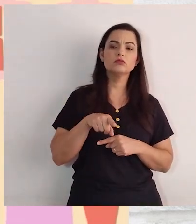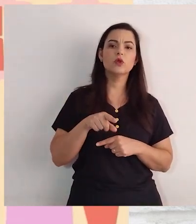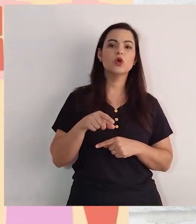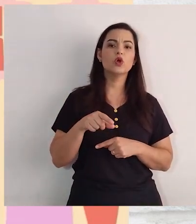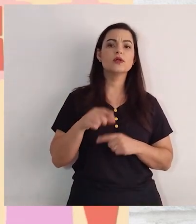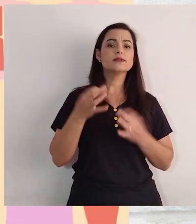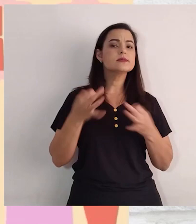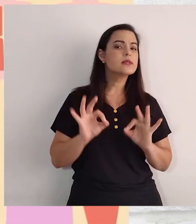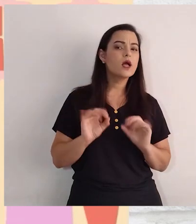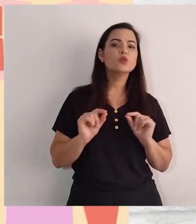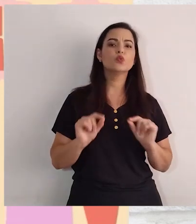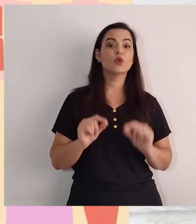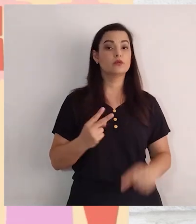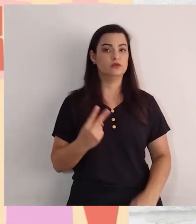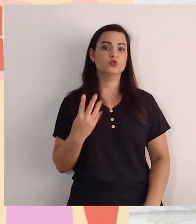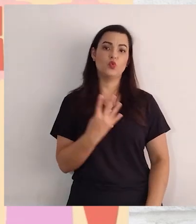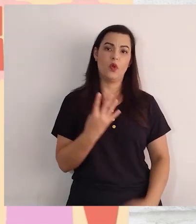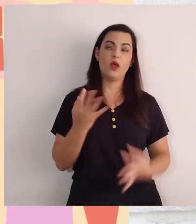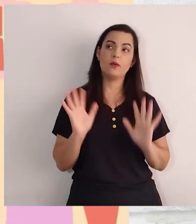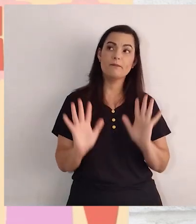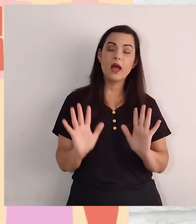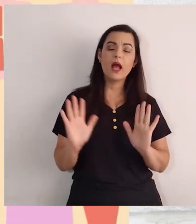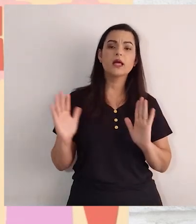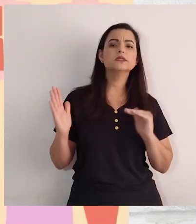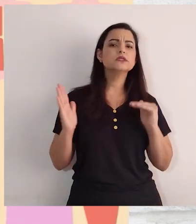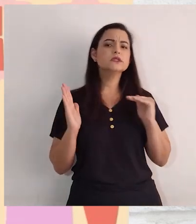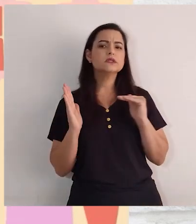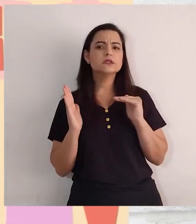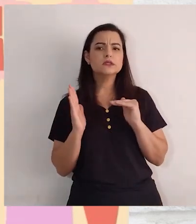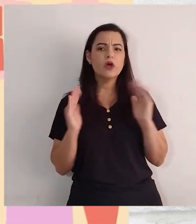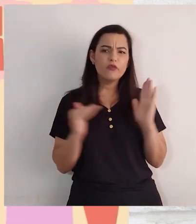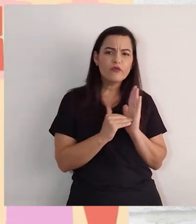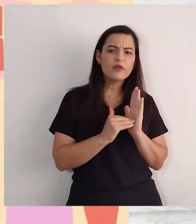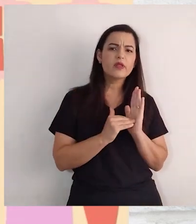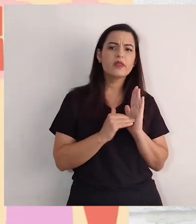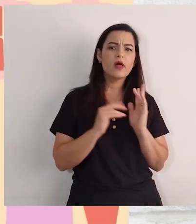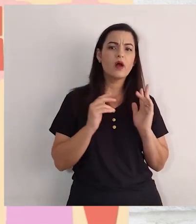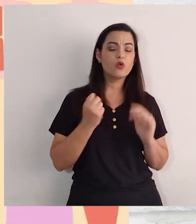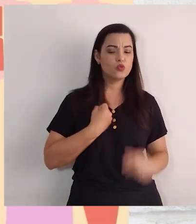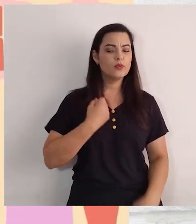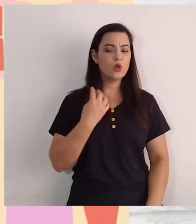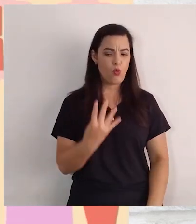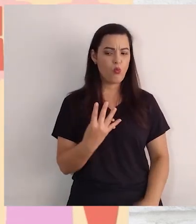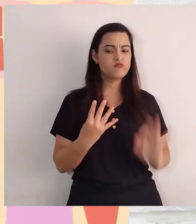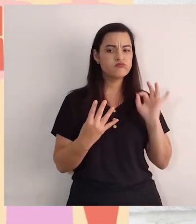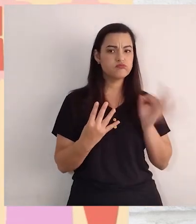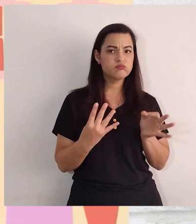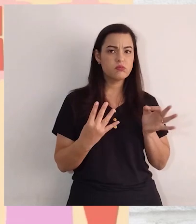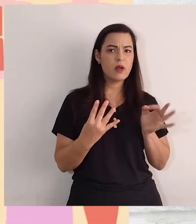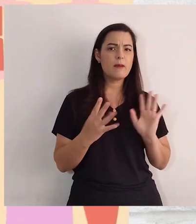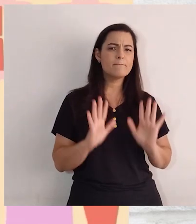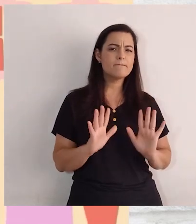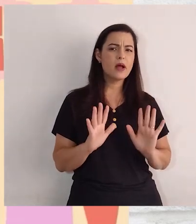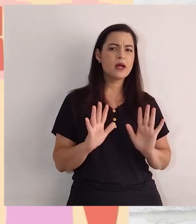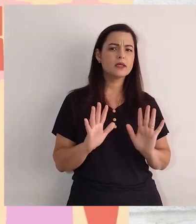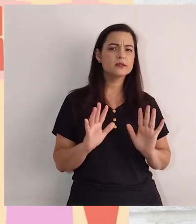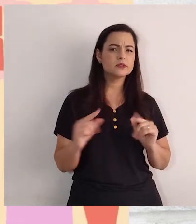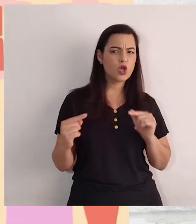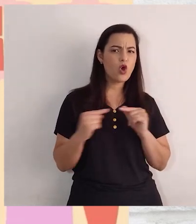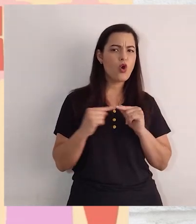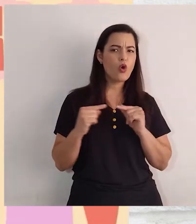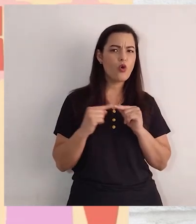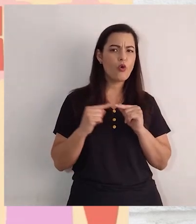24. 24 termina com o número 4. O número 4 está na relação